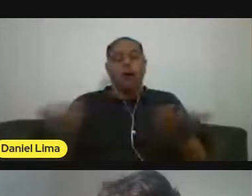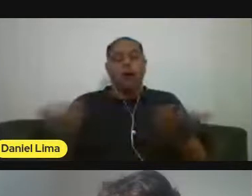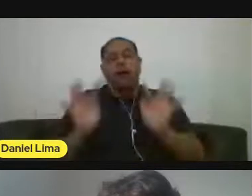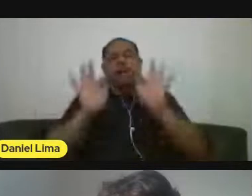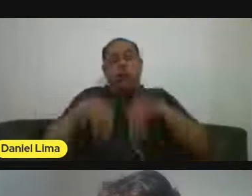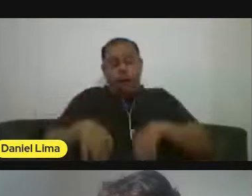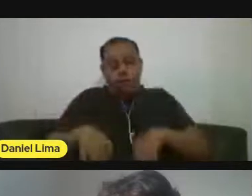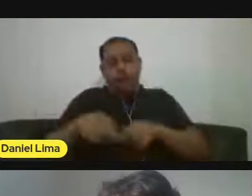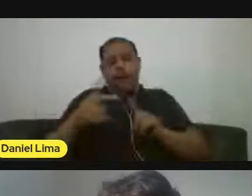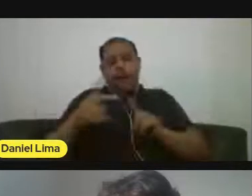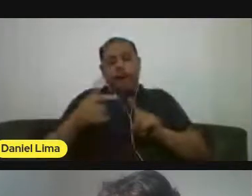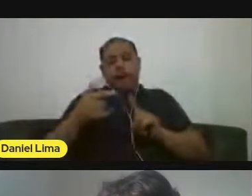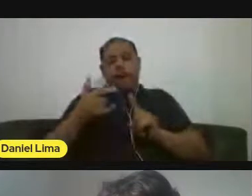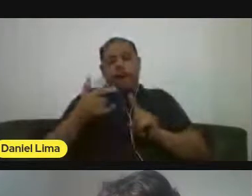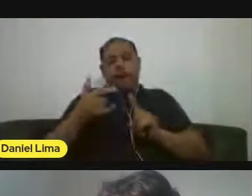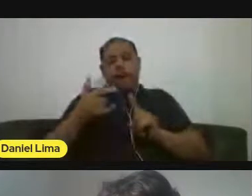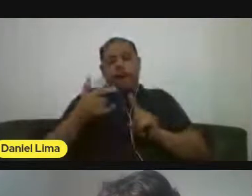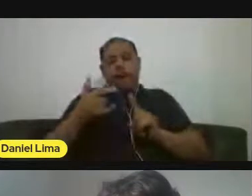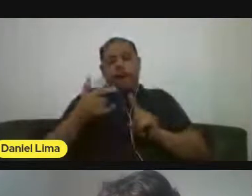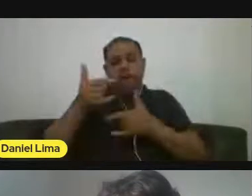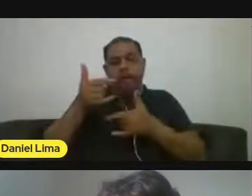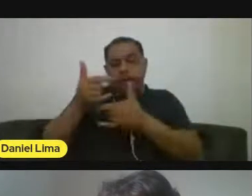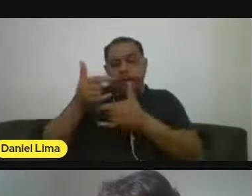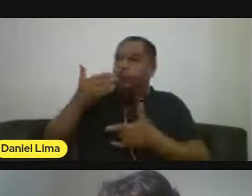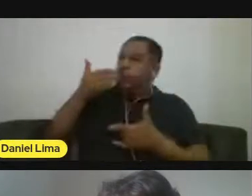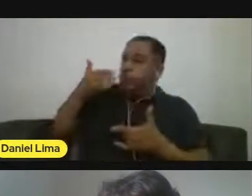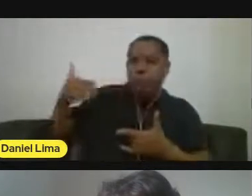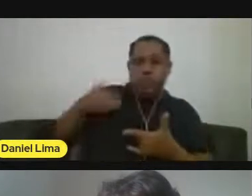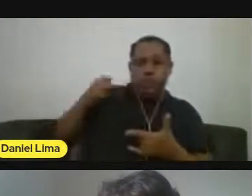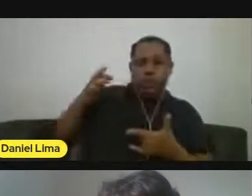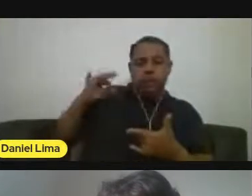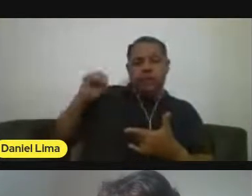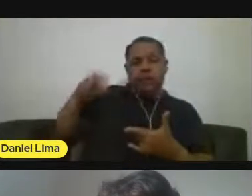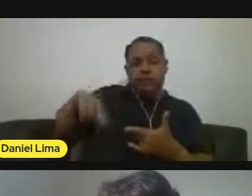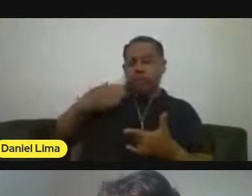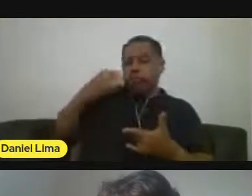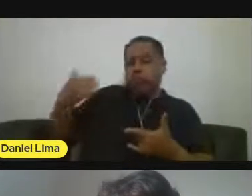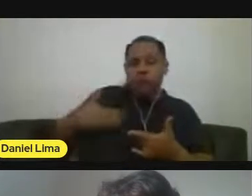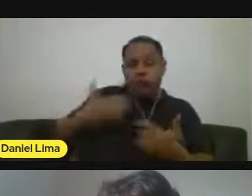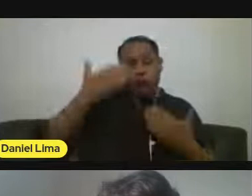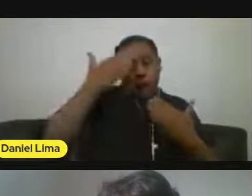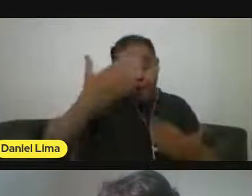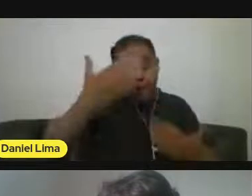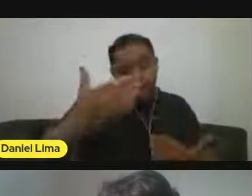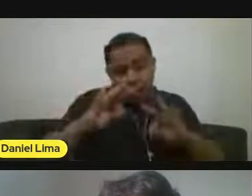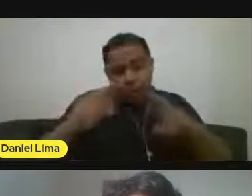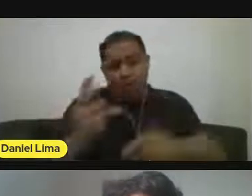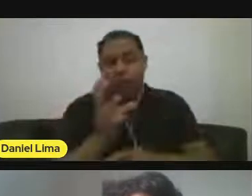assistiu e fica o um incentivo para vocês conhecerem mais do projeto e da obra do Fernando Pessoa.